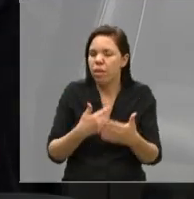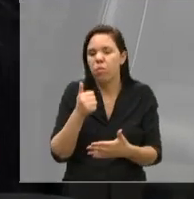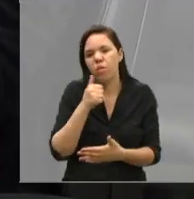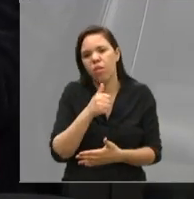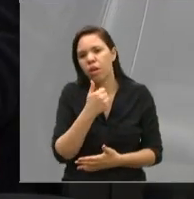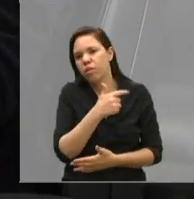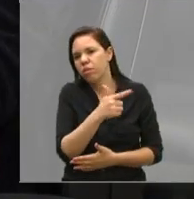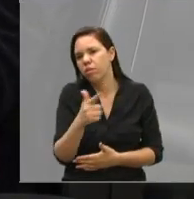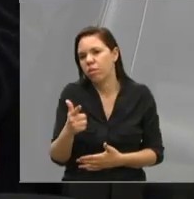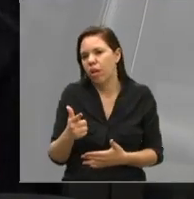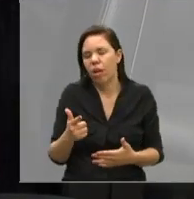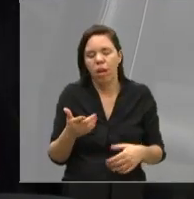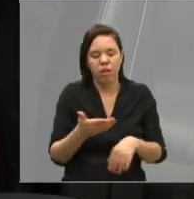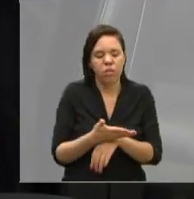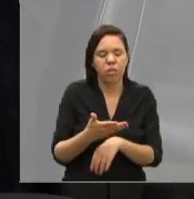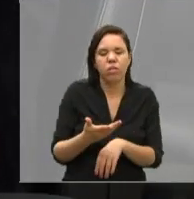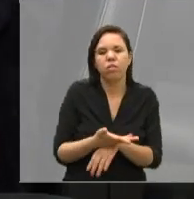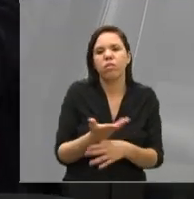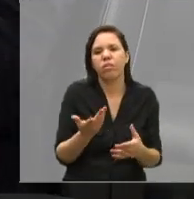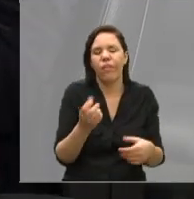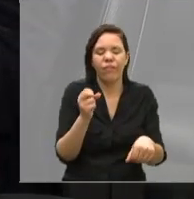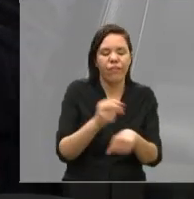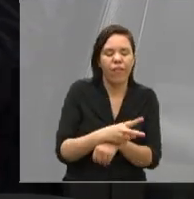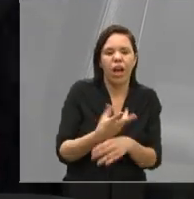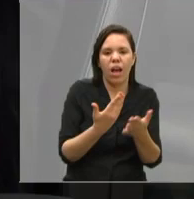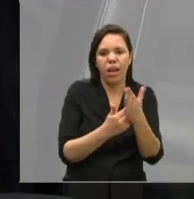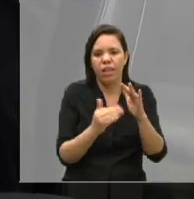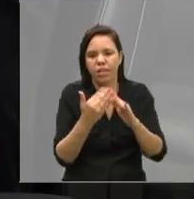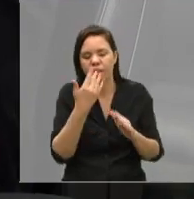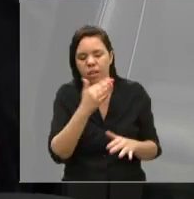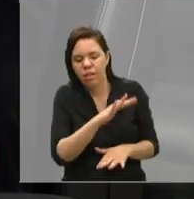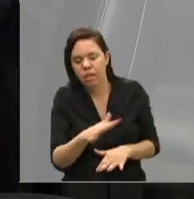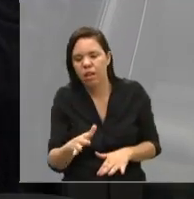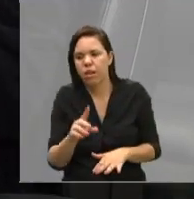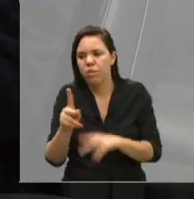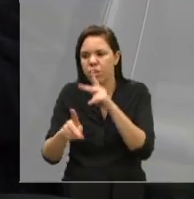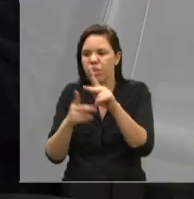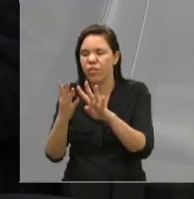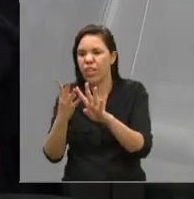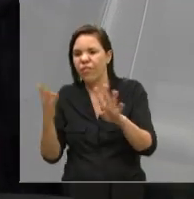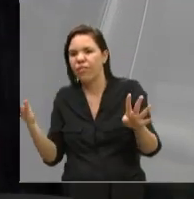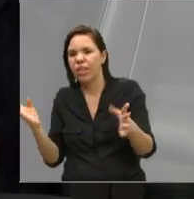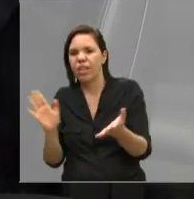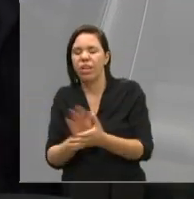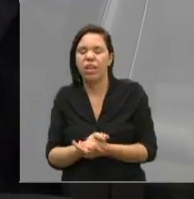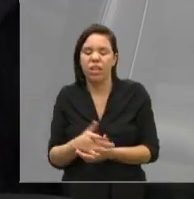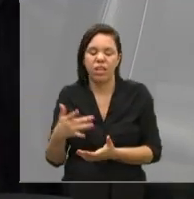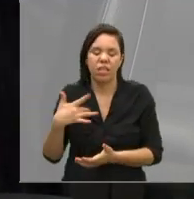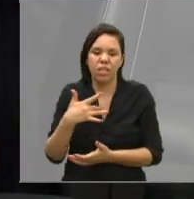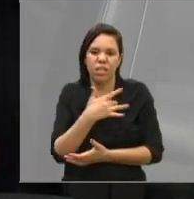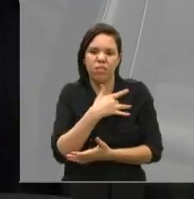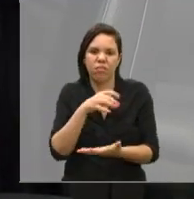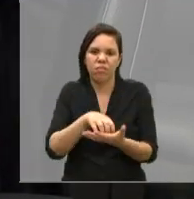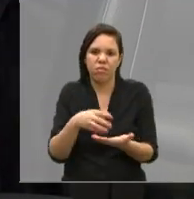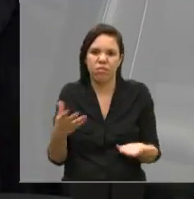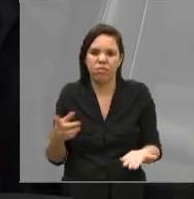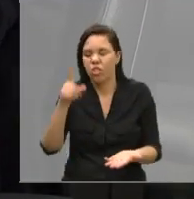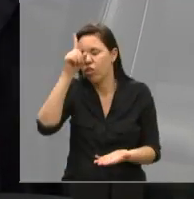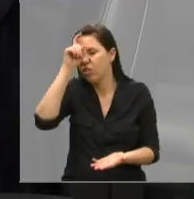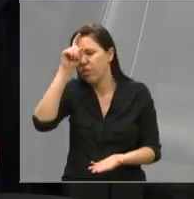não têm acesso à creche para deixar seus filhos, pessoas que ficam na fila nos centros de saúde,